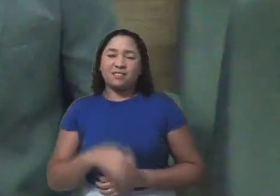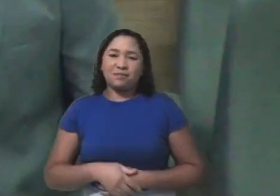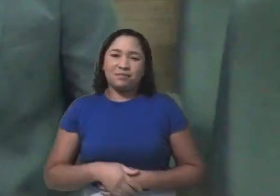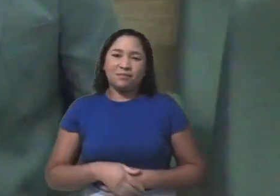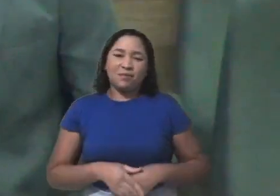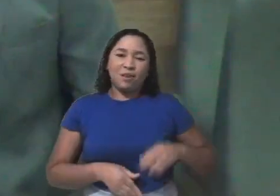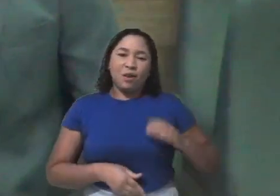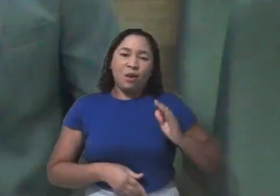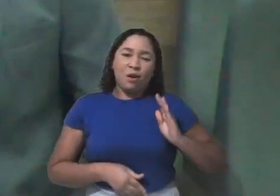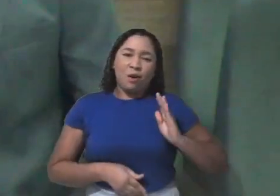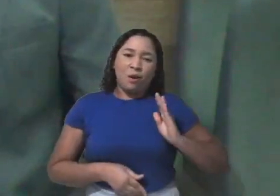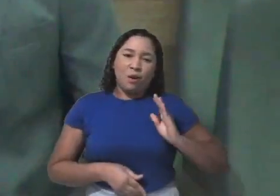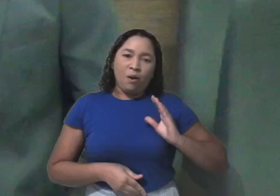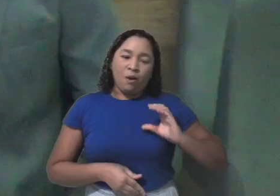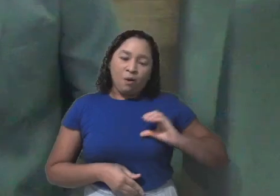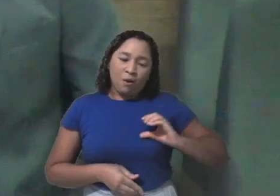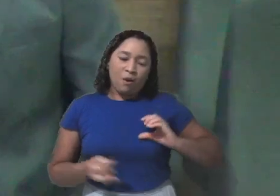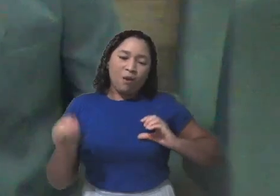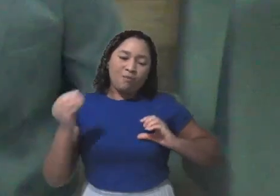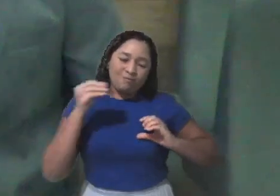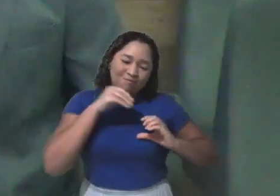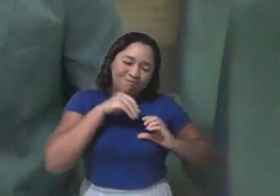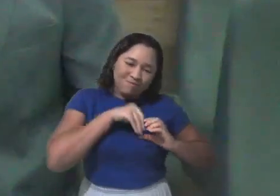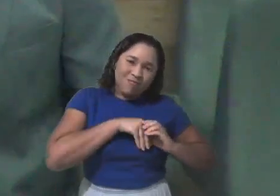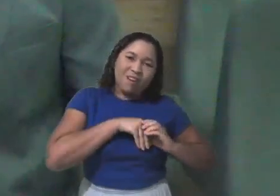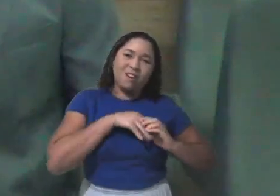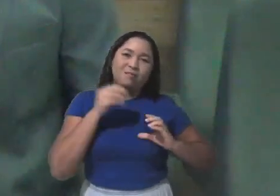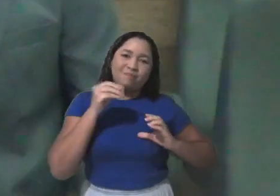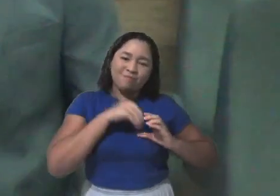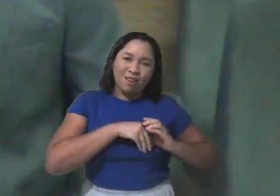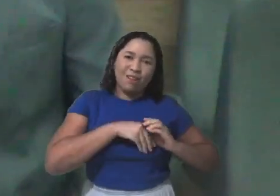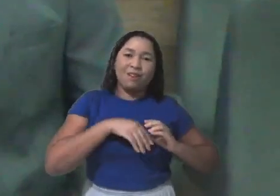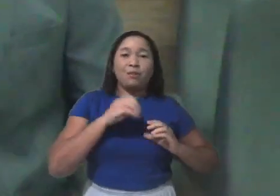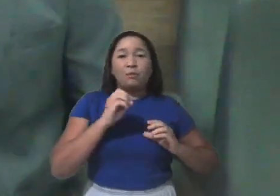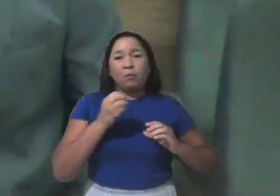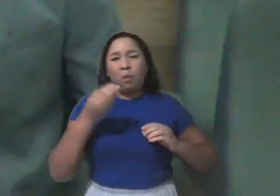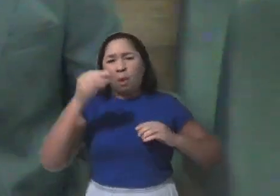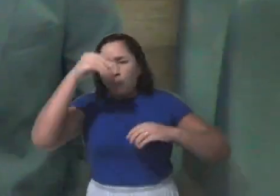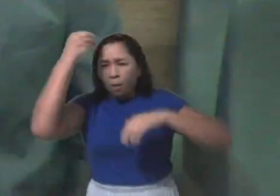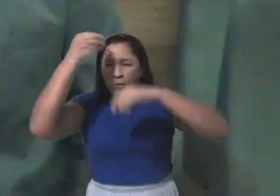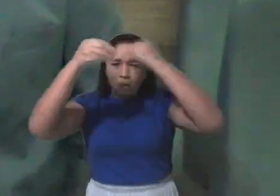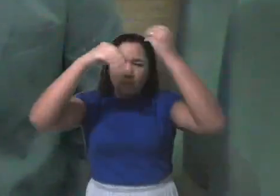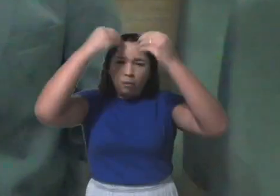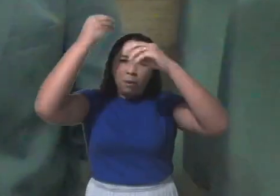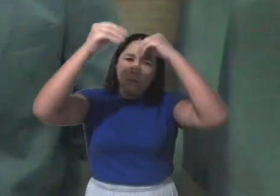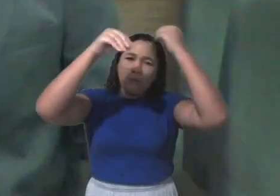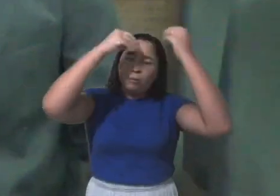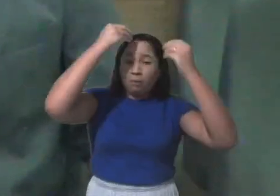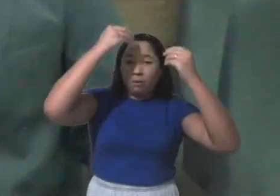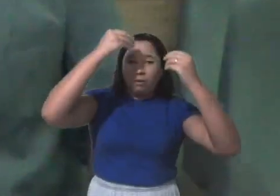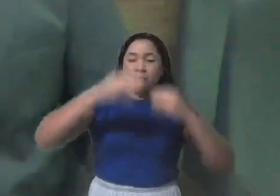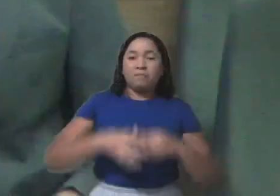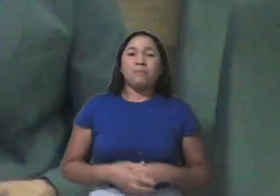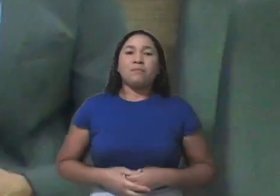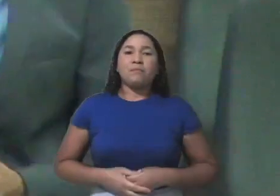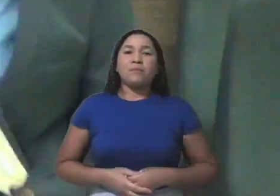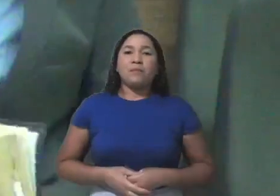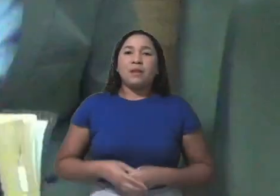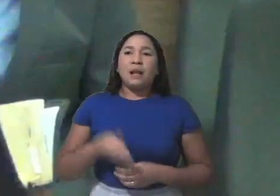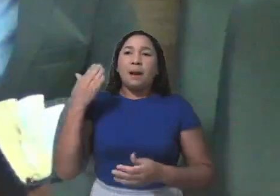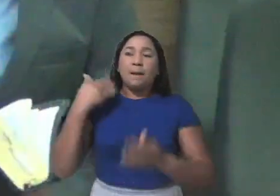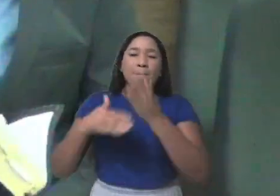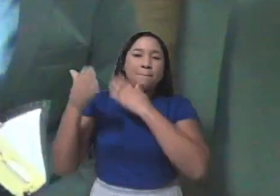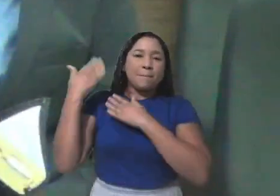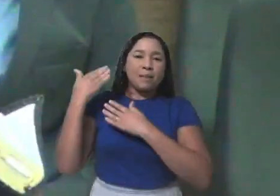coração o que é que Deus quer de mim, como Ele quer se revelar para mim, passado, presente e